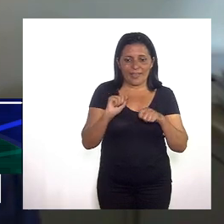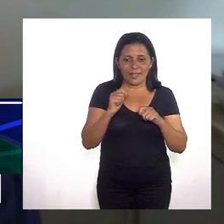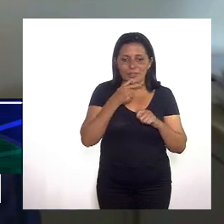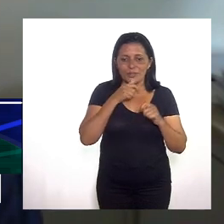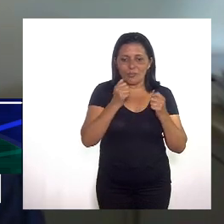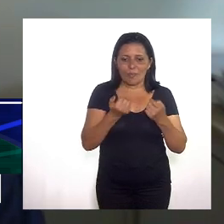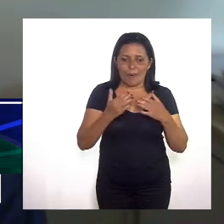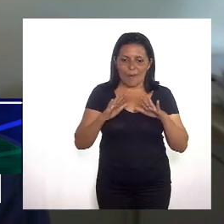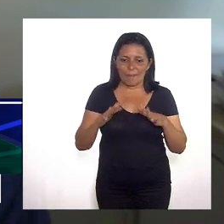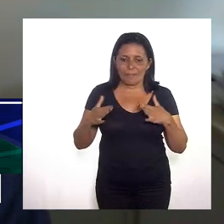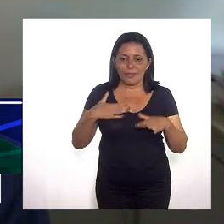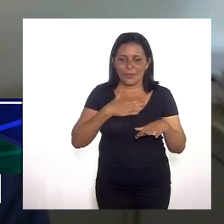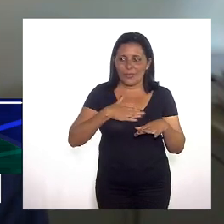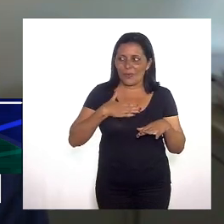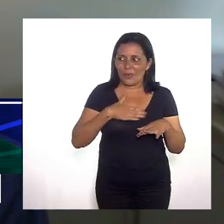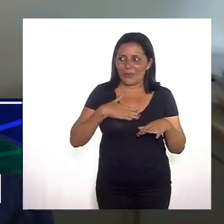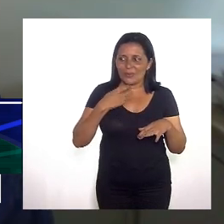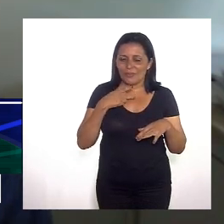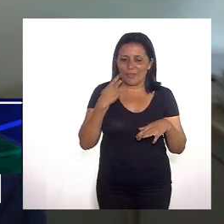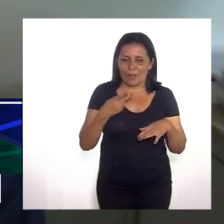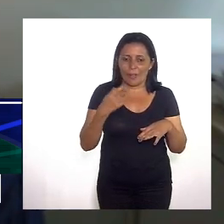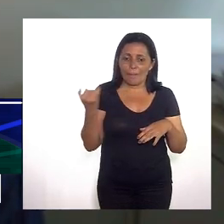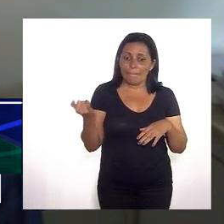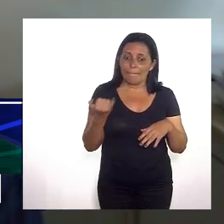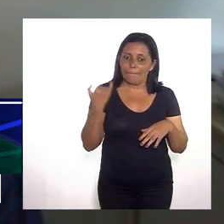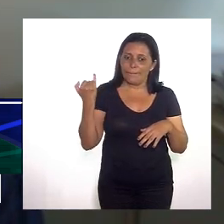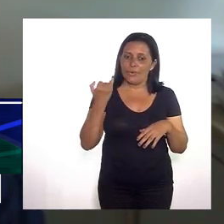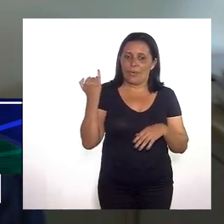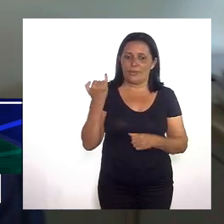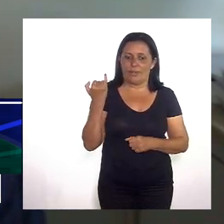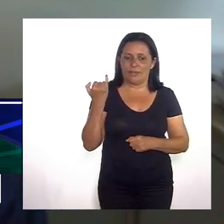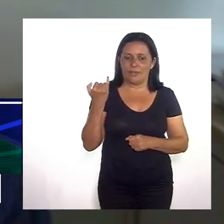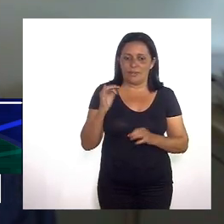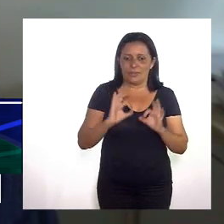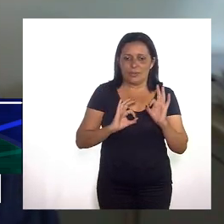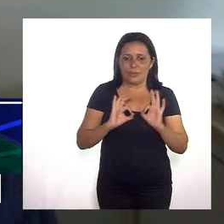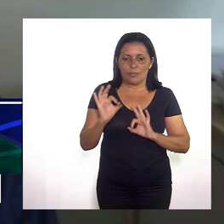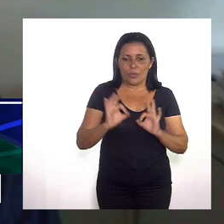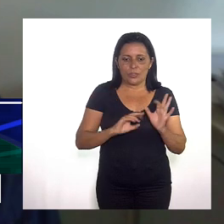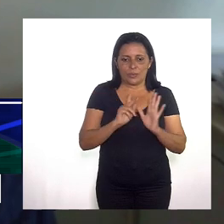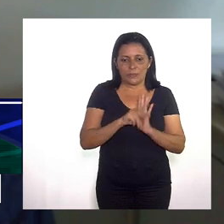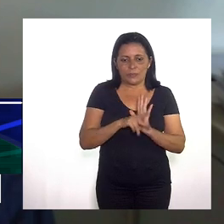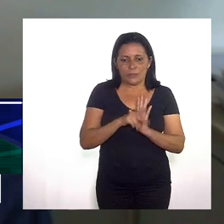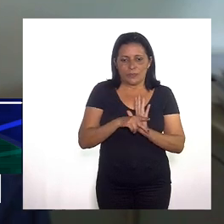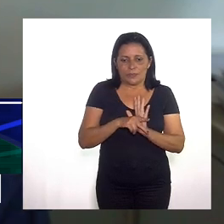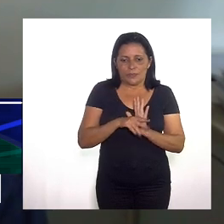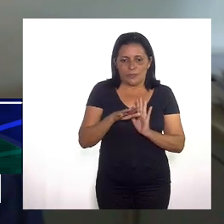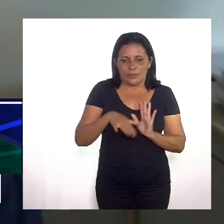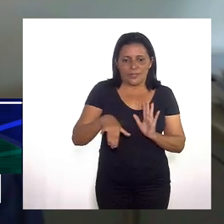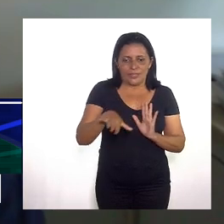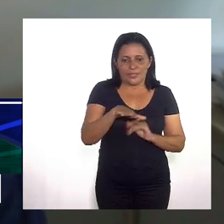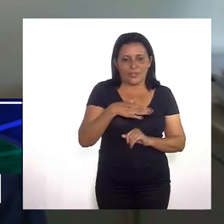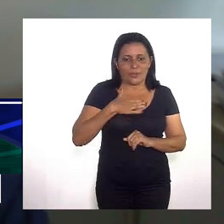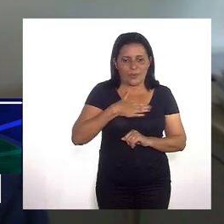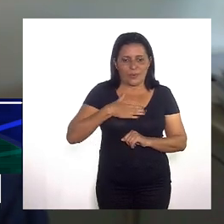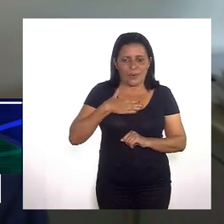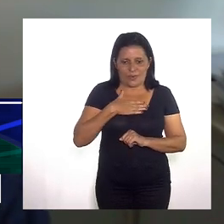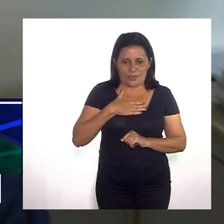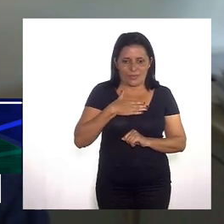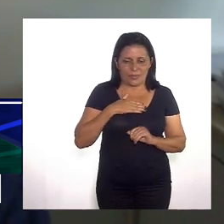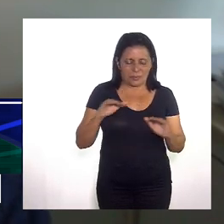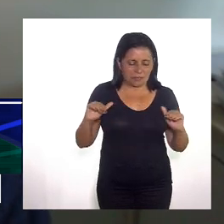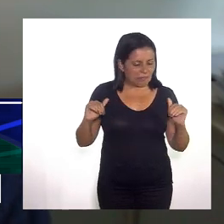de chamar, e é importantíssimo, né, esse projeto, inclusive, para a região que Vossa Excelência,